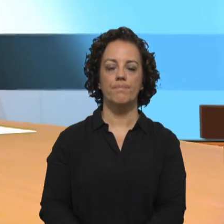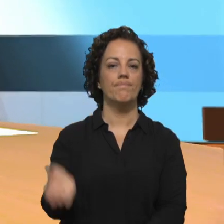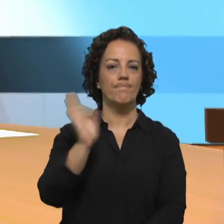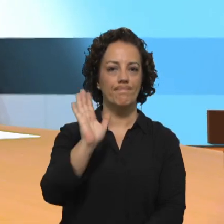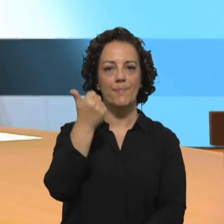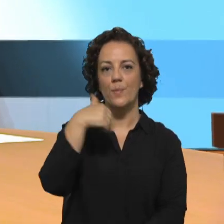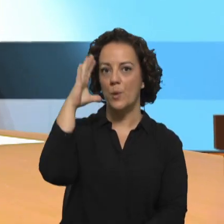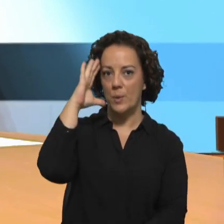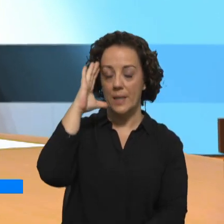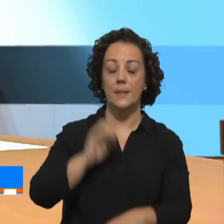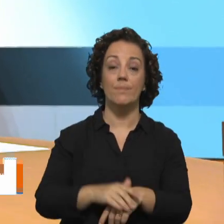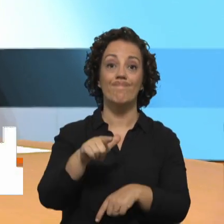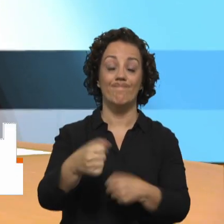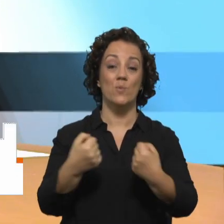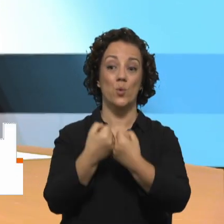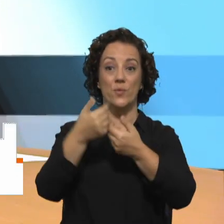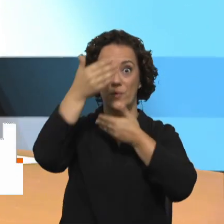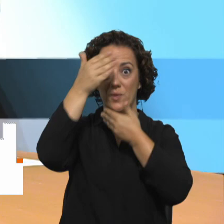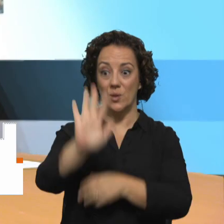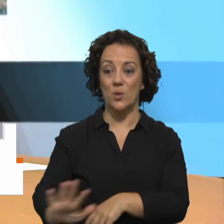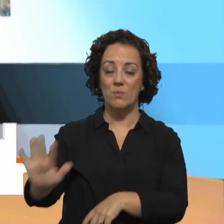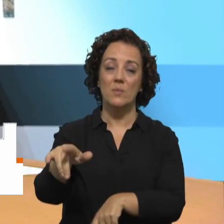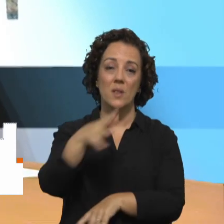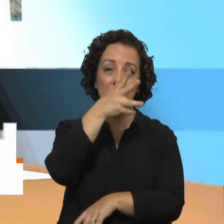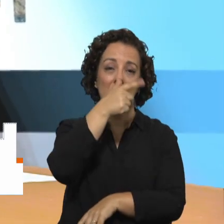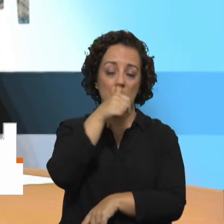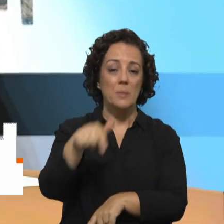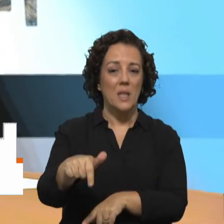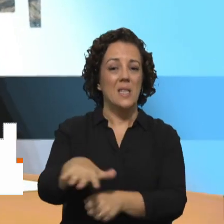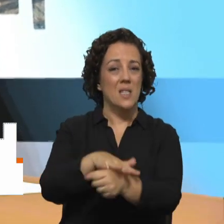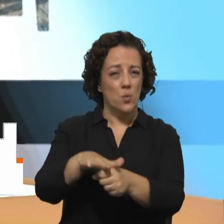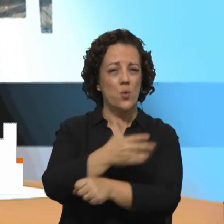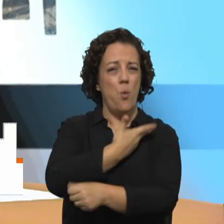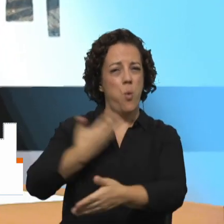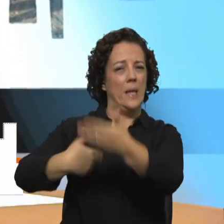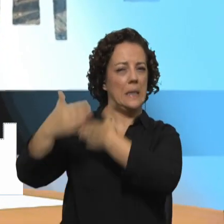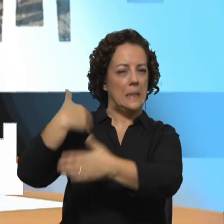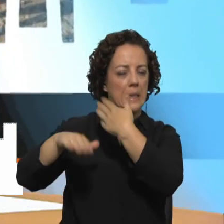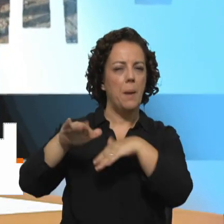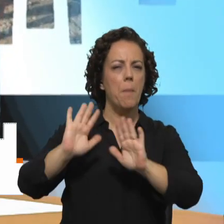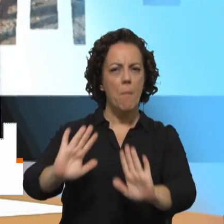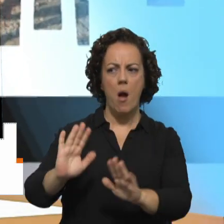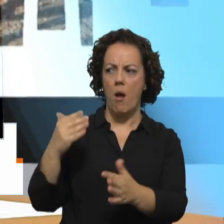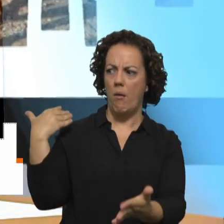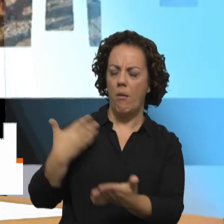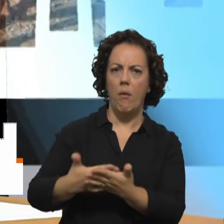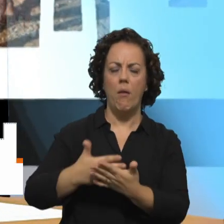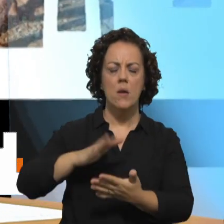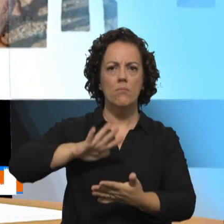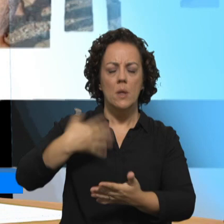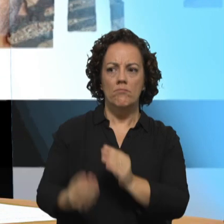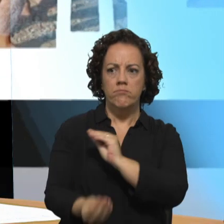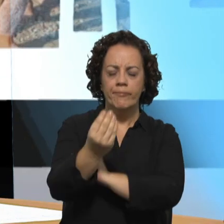Olá, muito boa tarde. O conflito no Médio Oriente é infelizmente uma situação antiga, mas conheceu nos últimos tempos uma escalada invulgar de violência